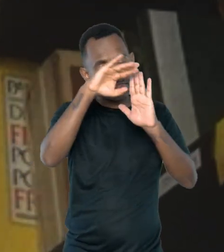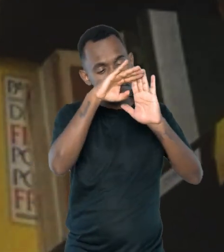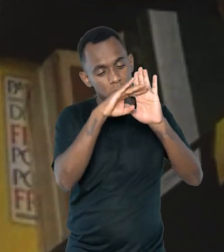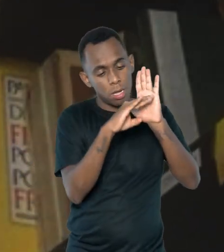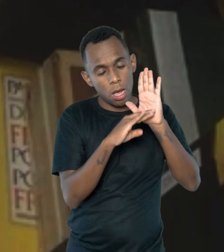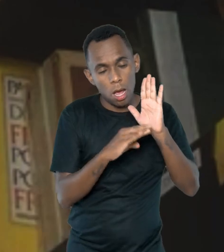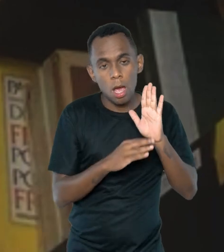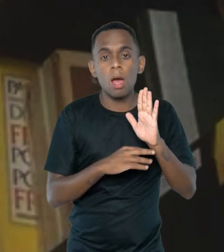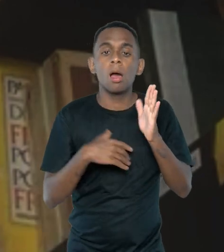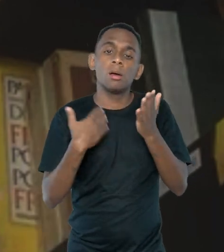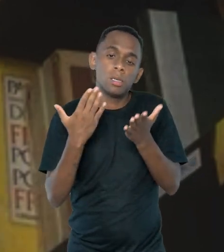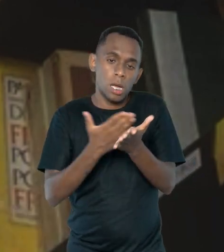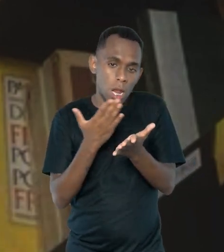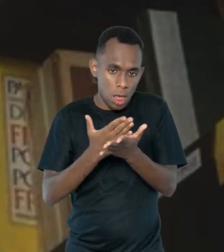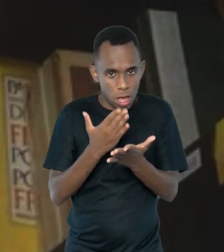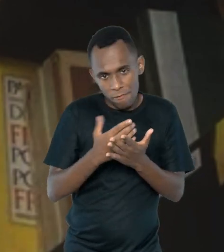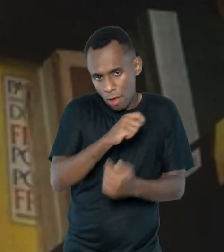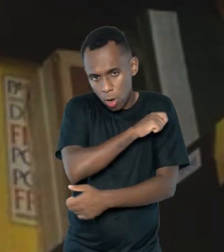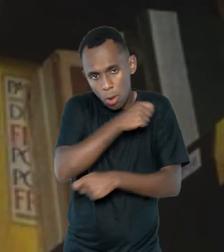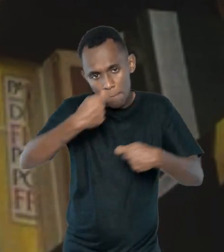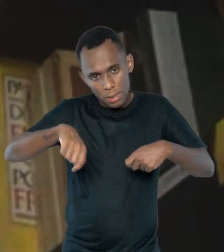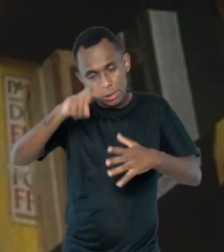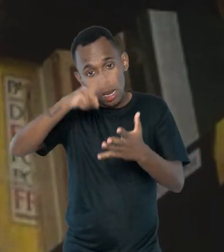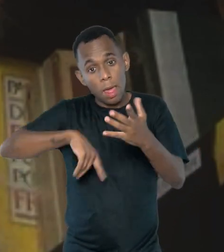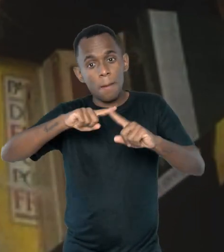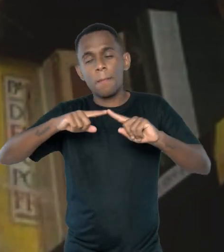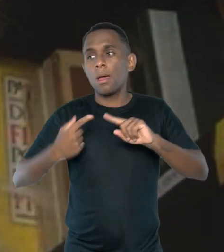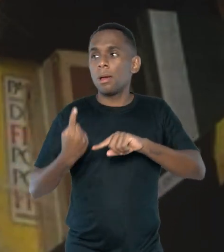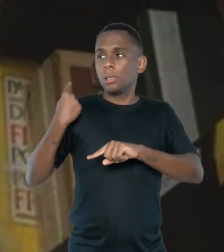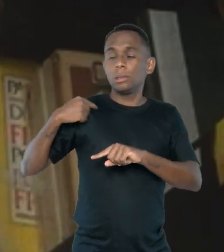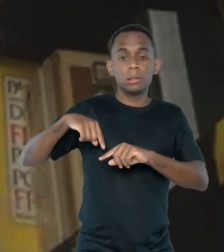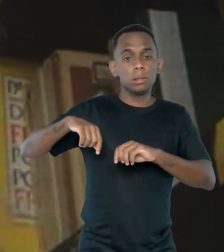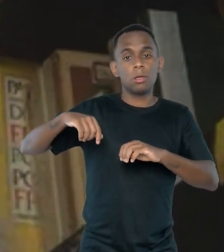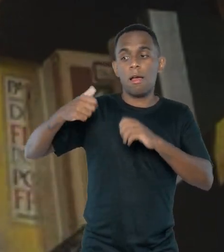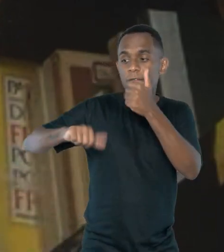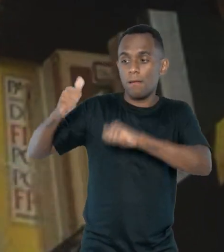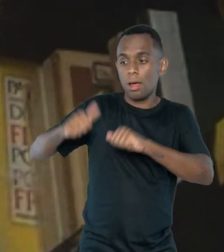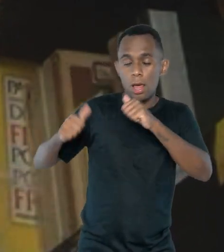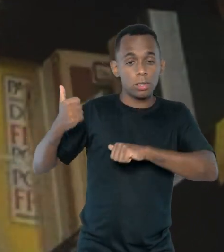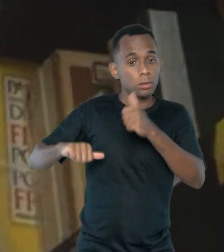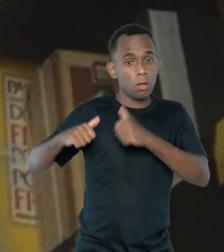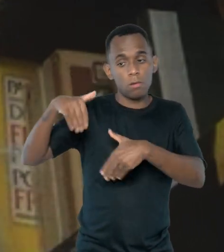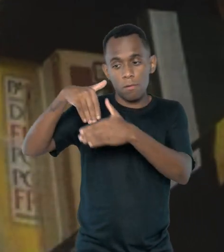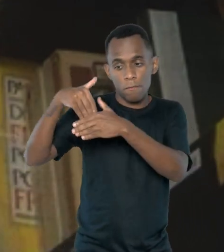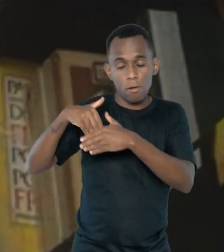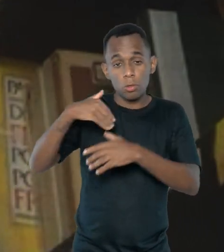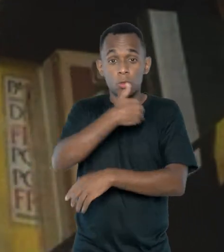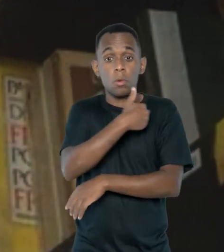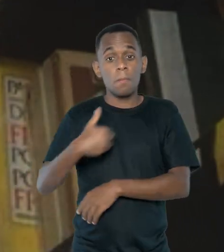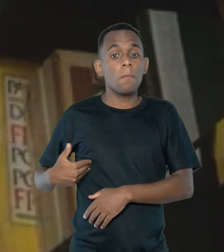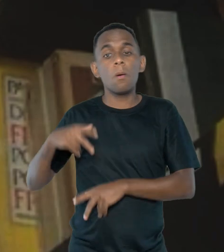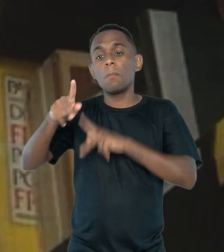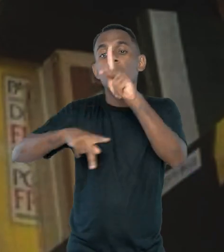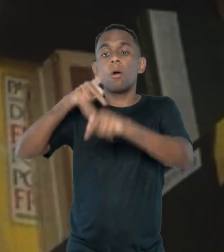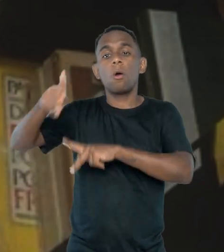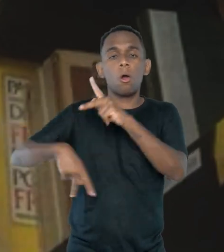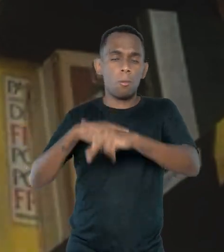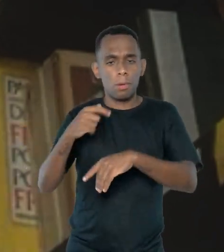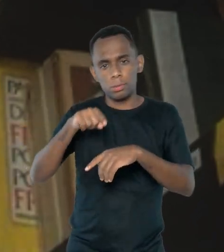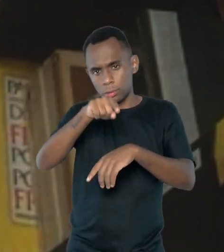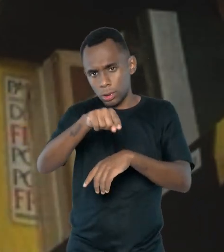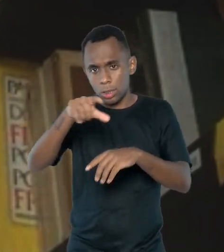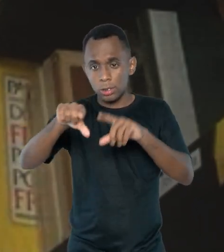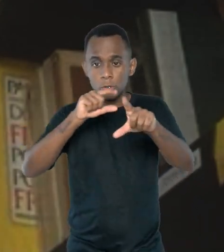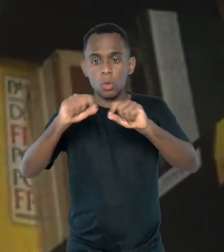que o estudante deve ler, mas é uma consulta pública. Eles abrem uma consulta pública para que esses livros